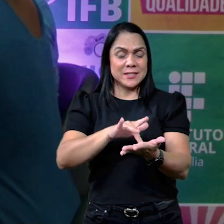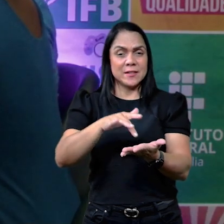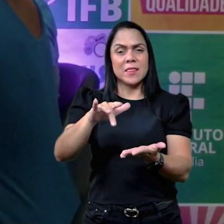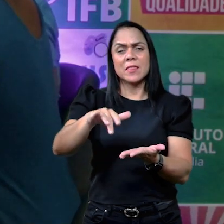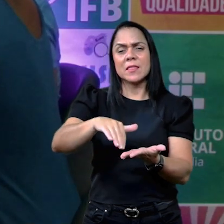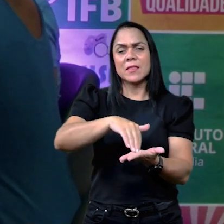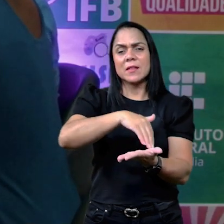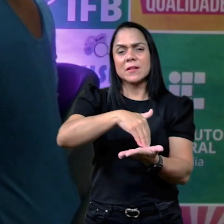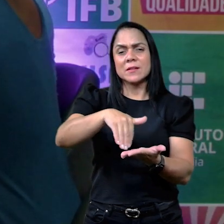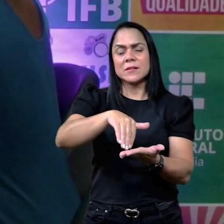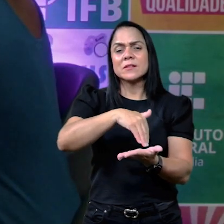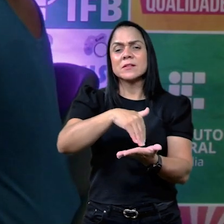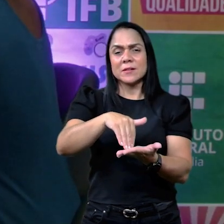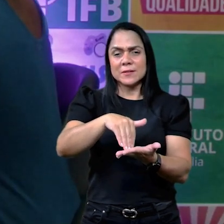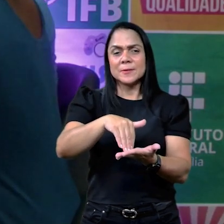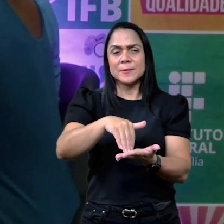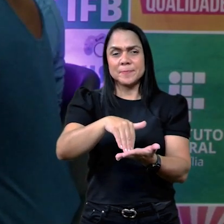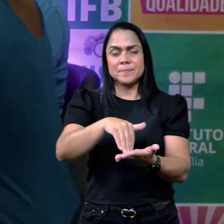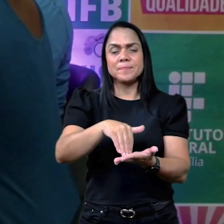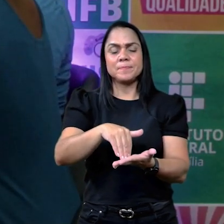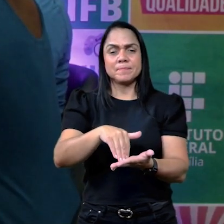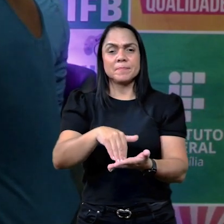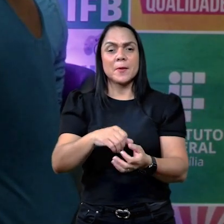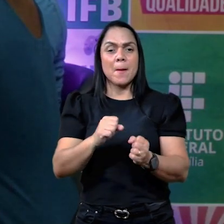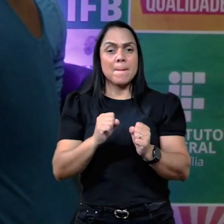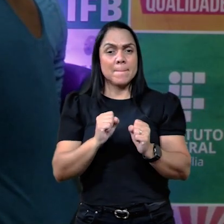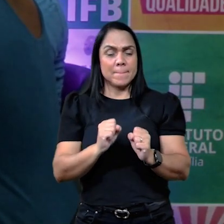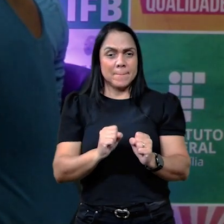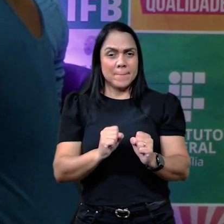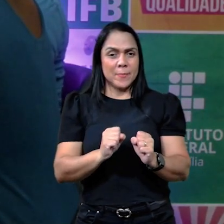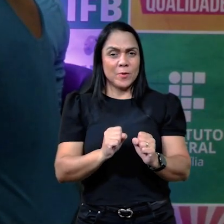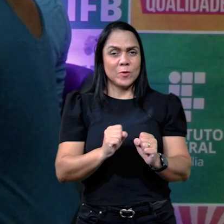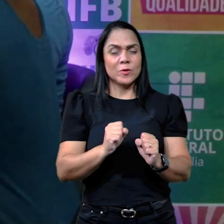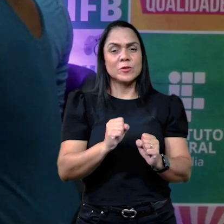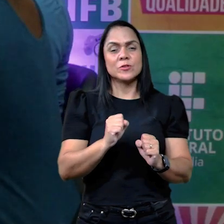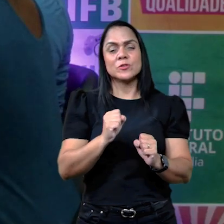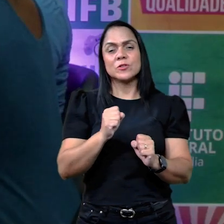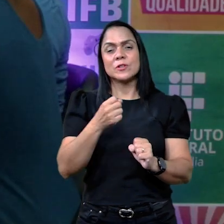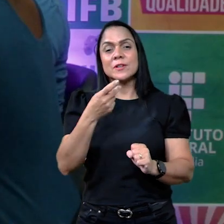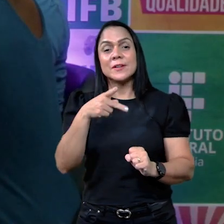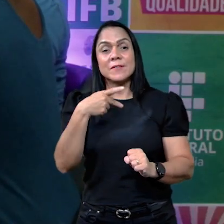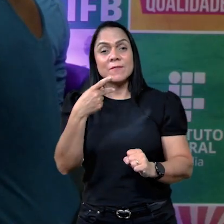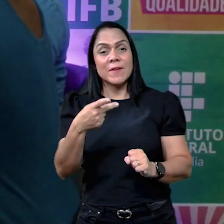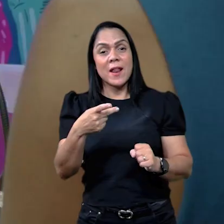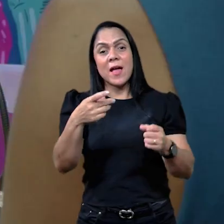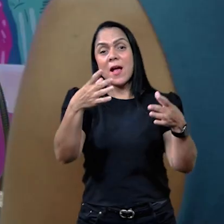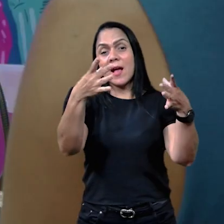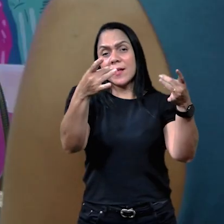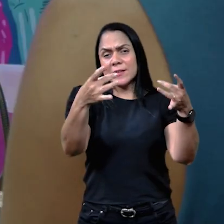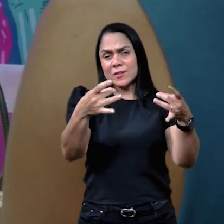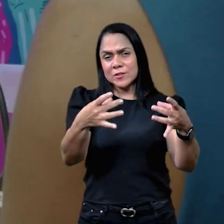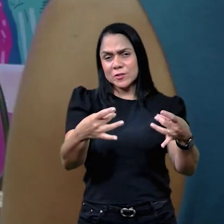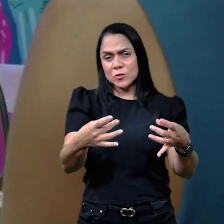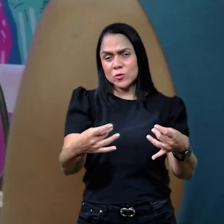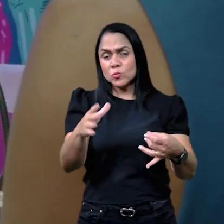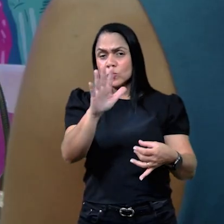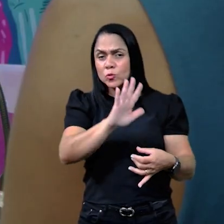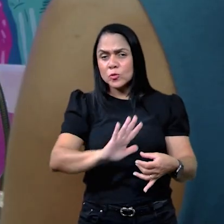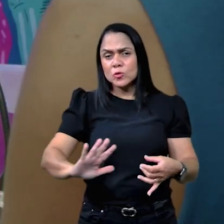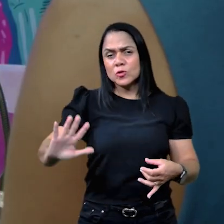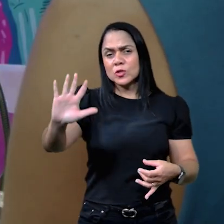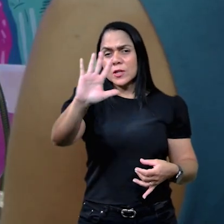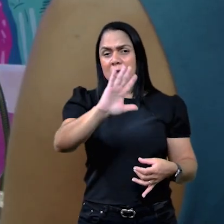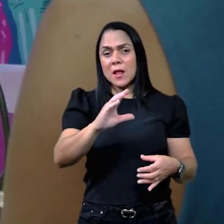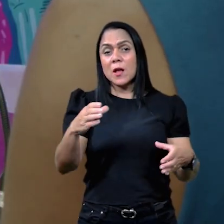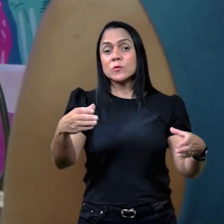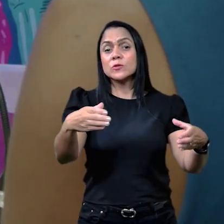dessa secretaria que ela mencionou. Bom, e vocês poderiam falar um pouco sobre as características, né, no